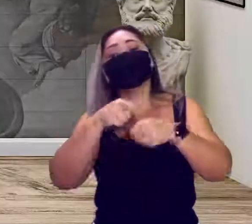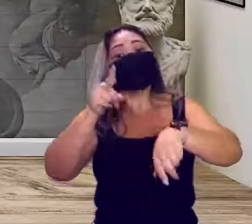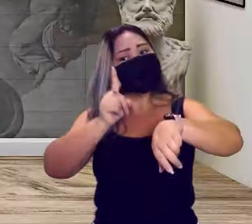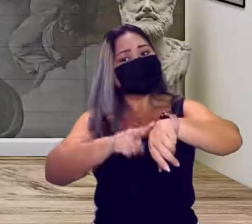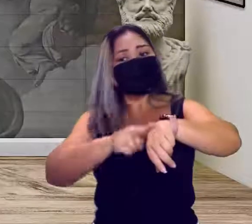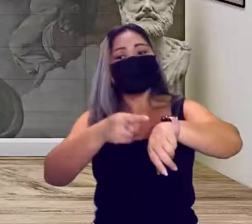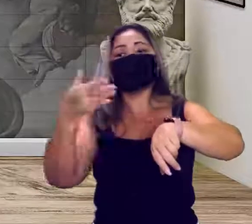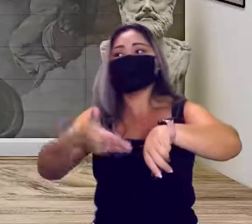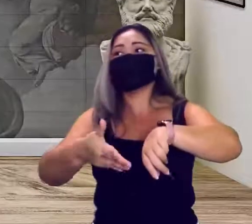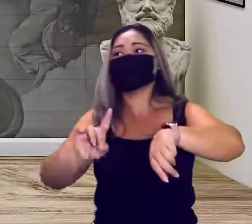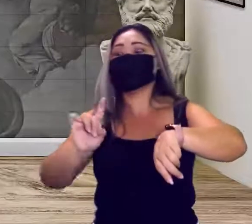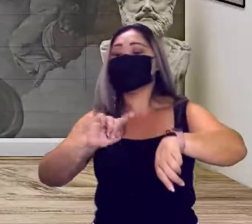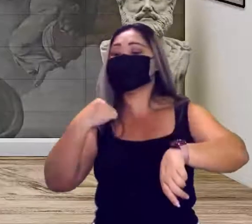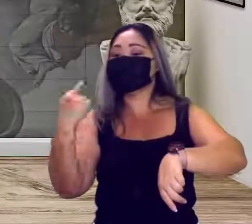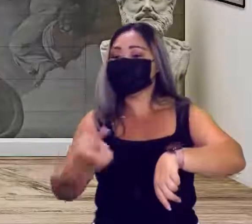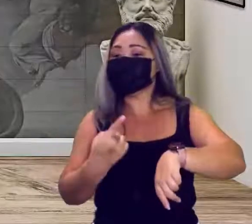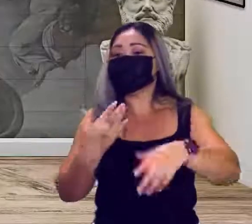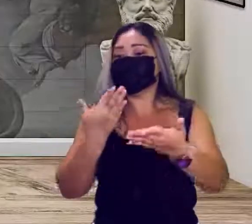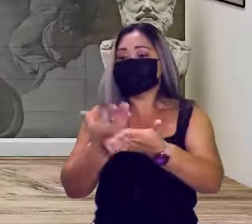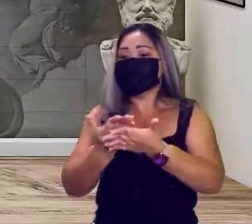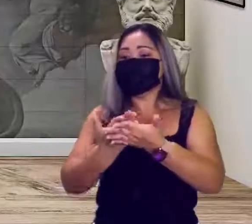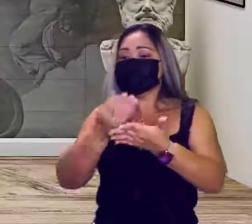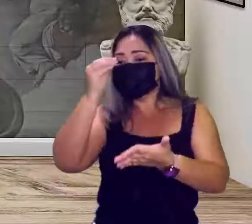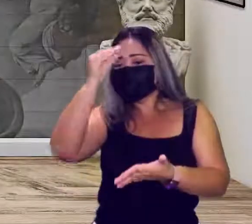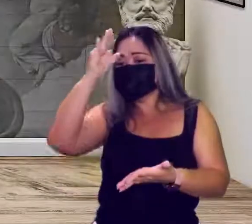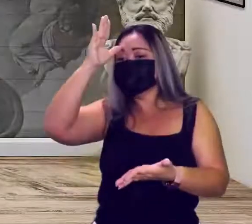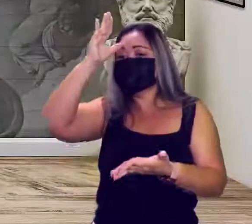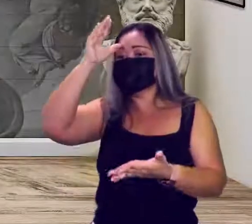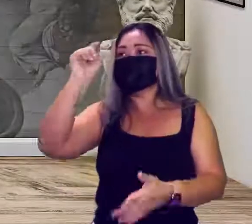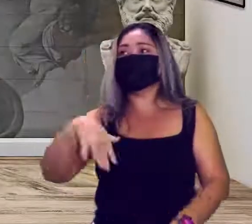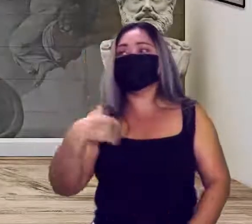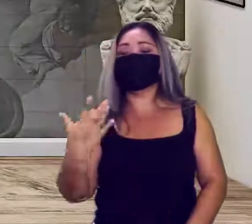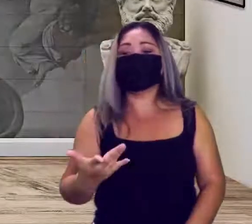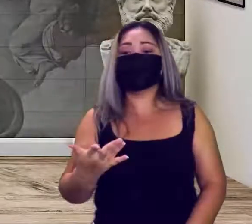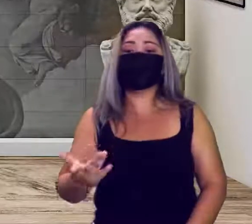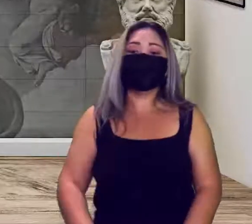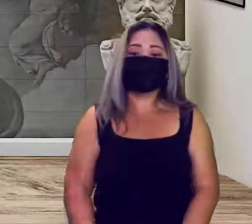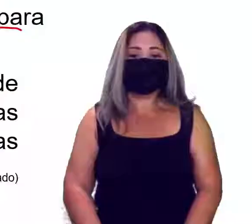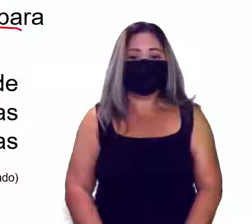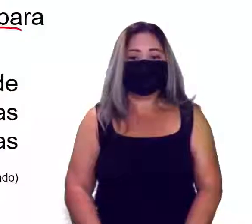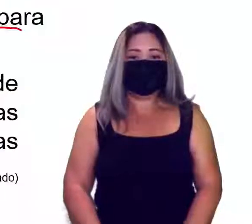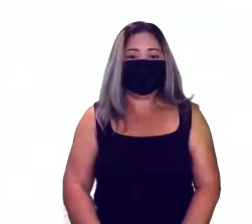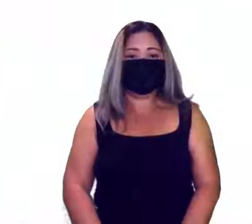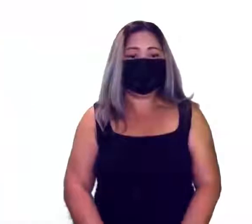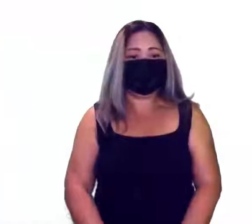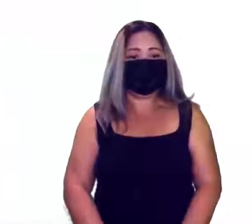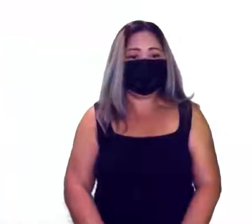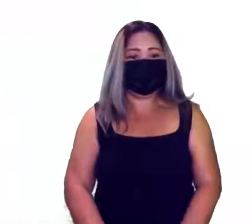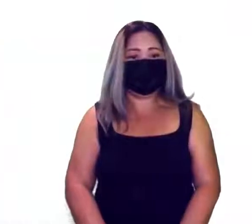momento, inclusive o nosso estudo, né, nosso conhecimento. Vamos lá, continuando.